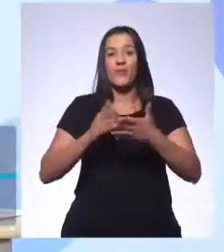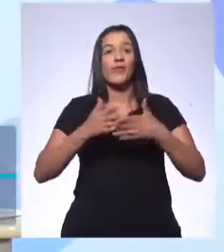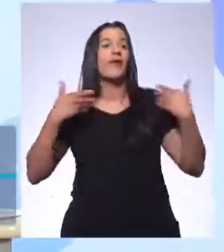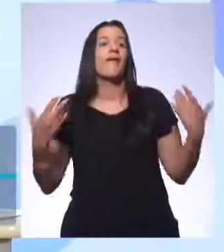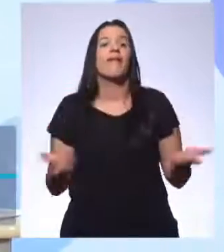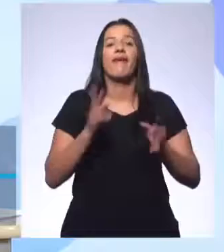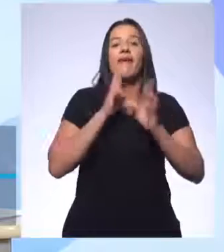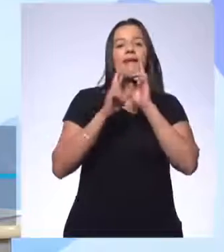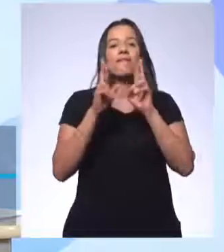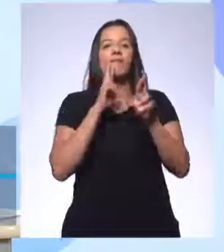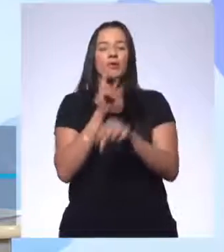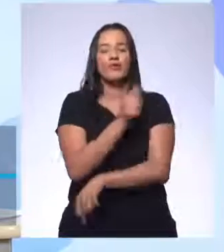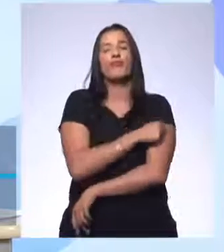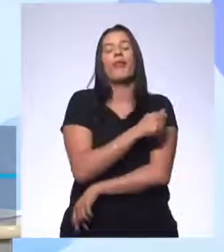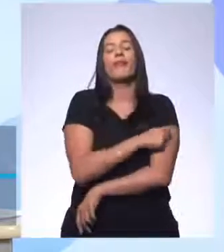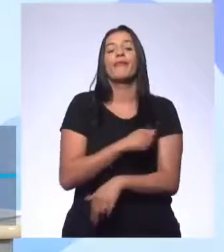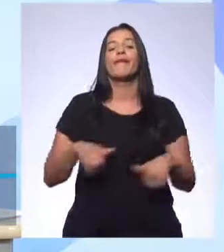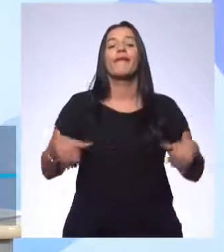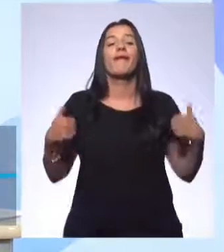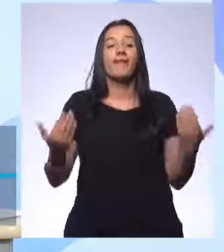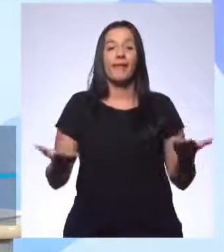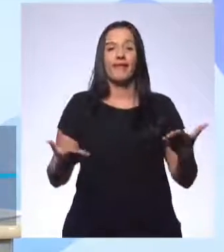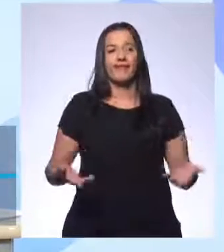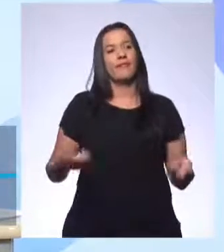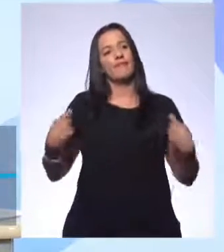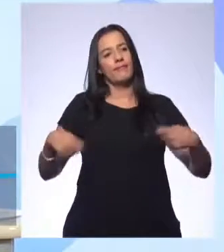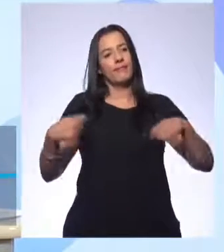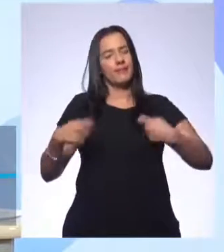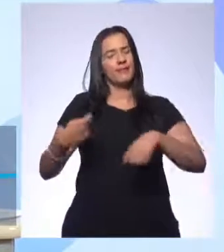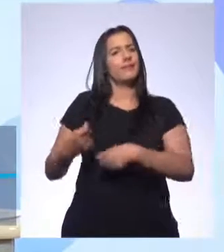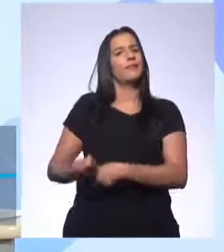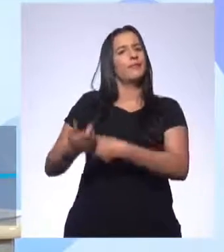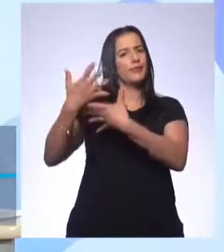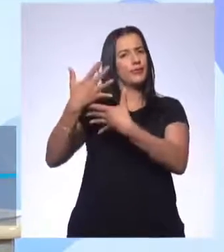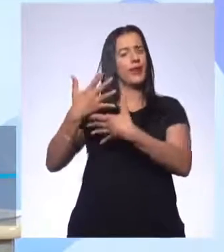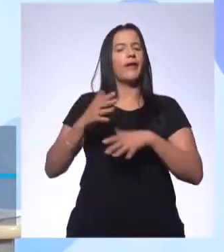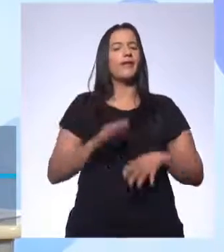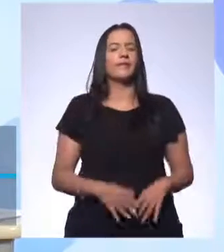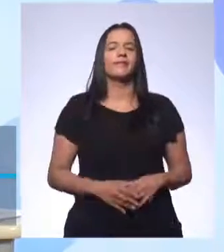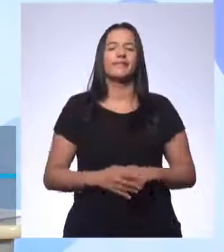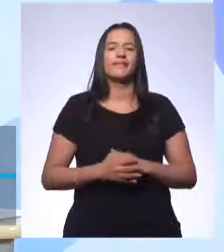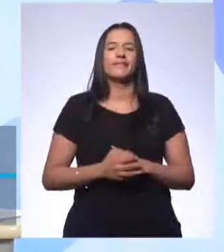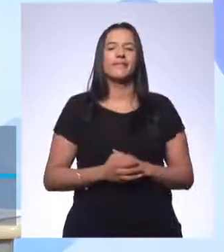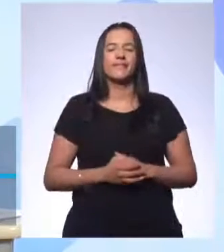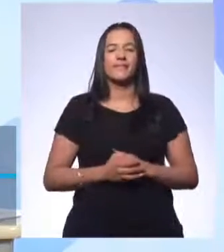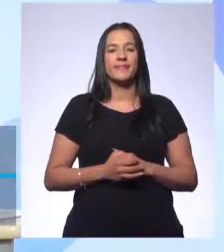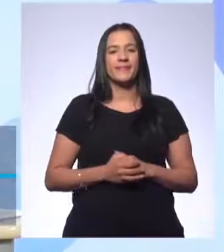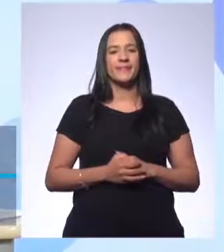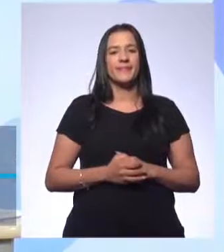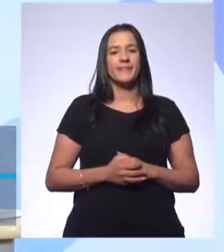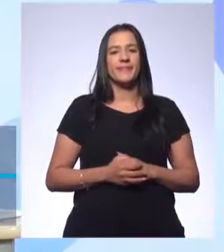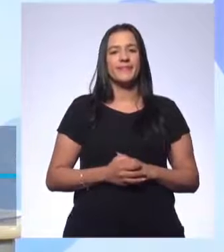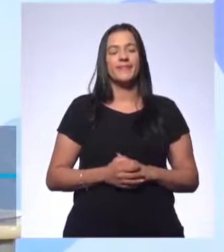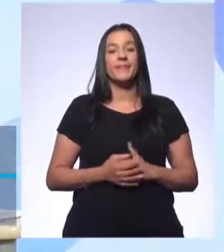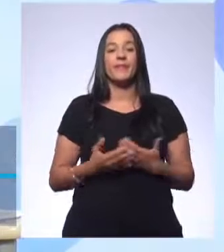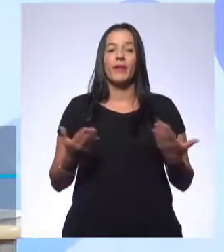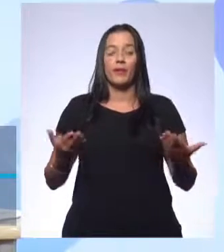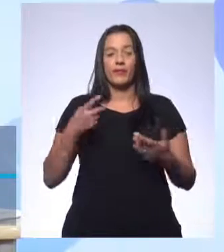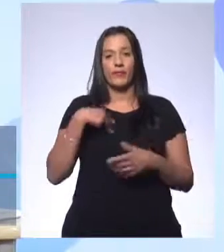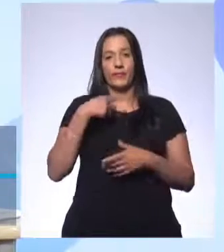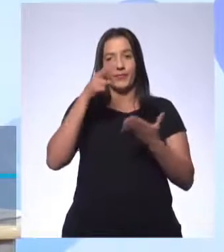resposta dos alunos? Aí começou isso a aparecer aí, tem que aqui. colocar ordem no chat. Isso aí, colocou ordem na bagaça. Muito bem, então eu vou ler alguns aqui,